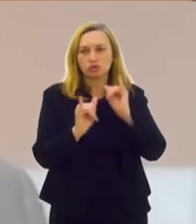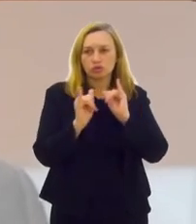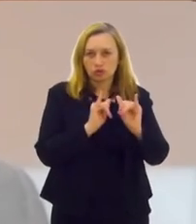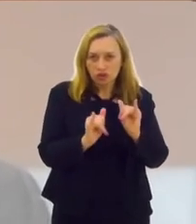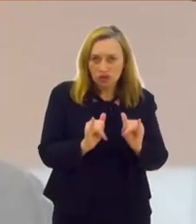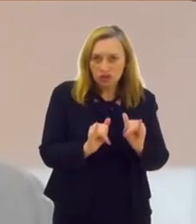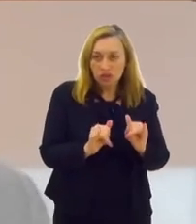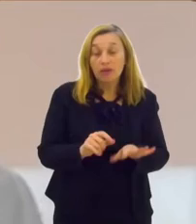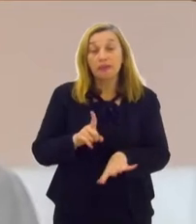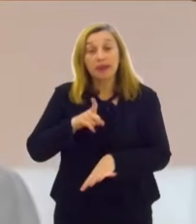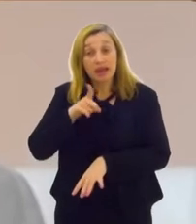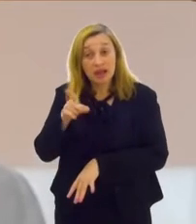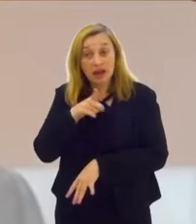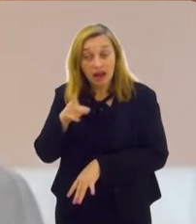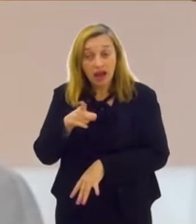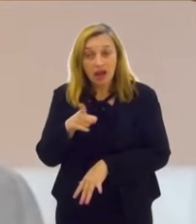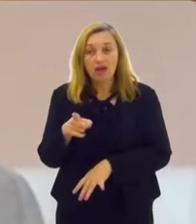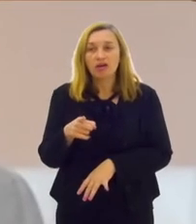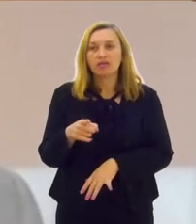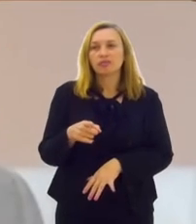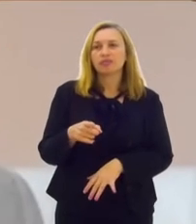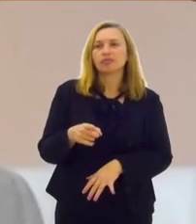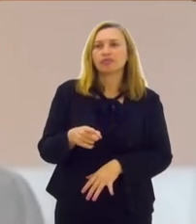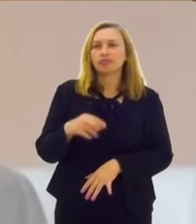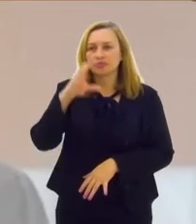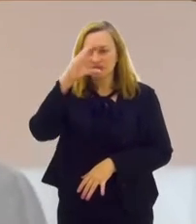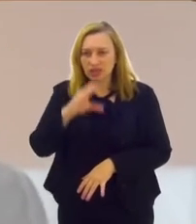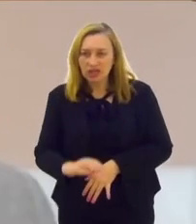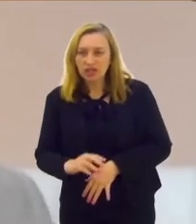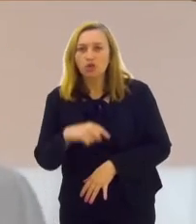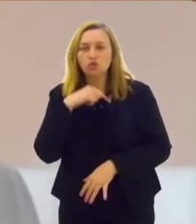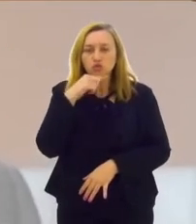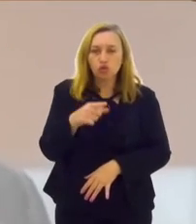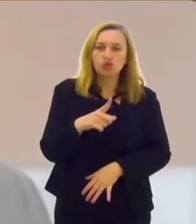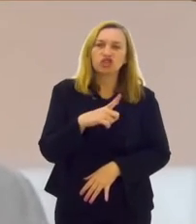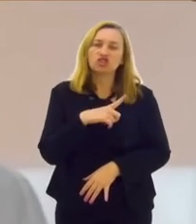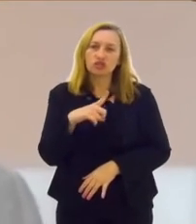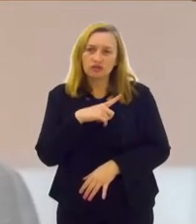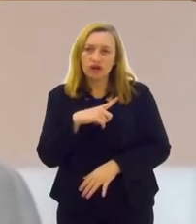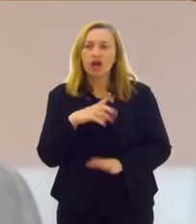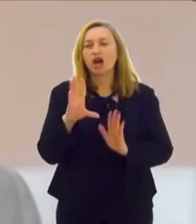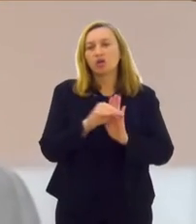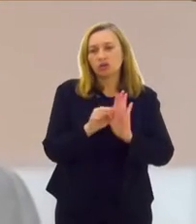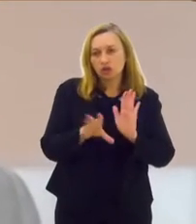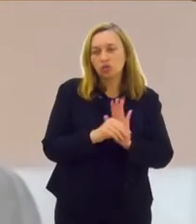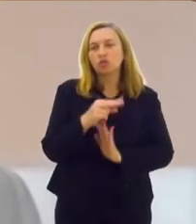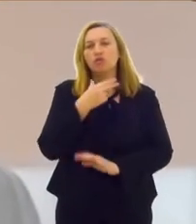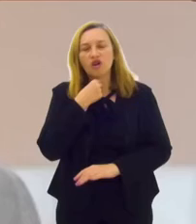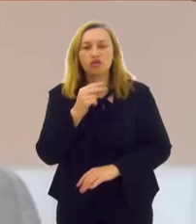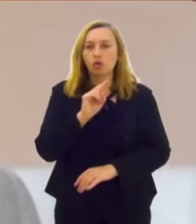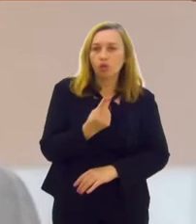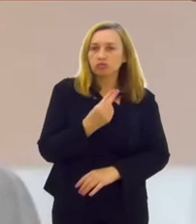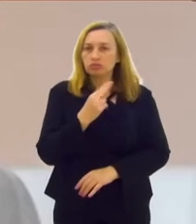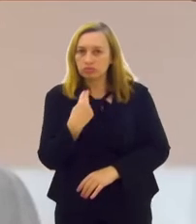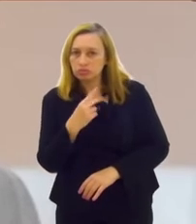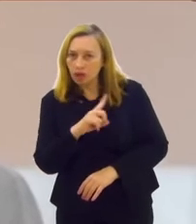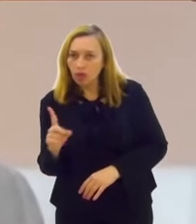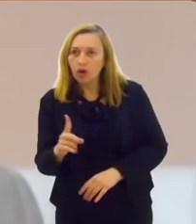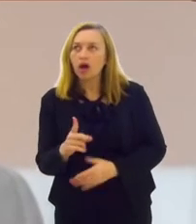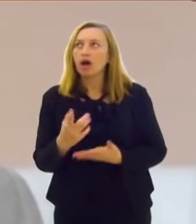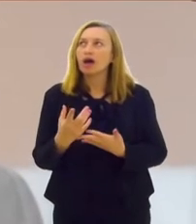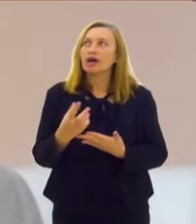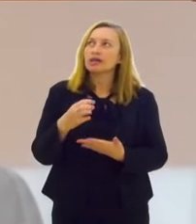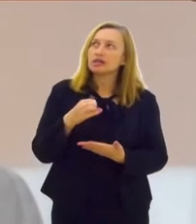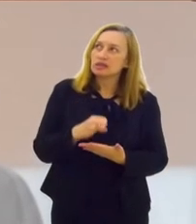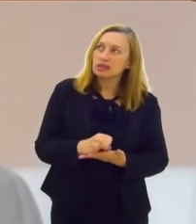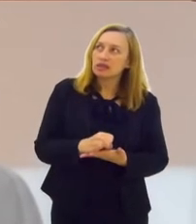disponibilizou, e lá, se o eleitor estiver em dúvida, né, se algum conteúdo é falso, se não é,